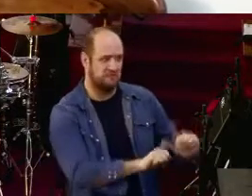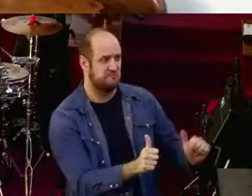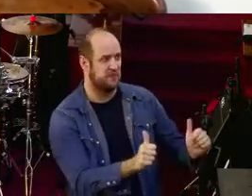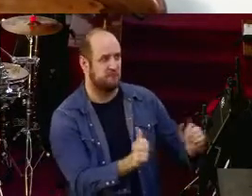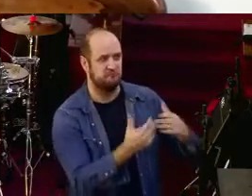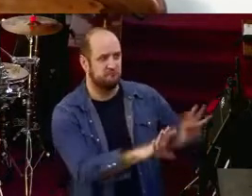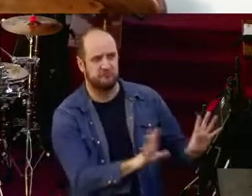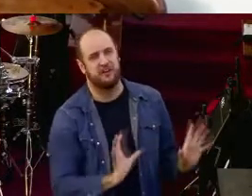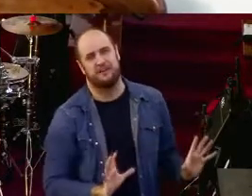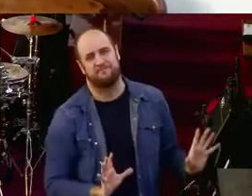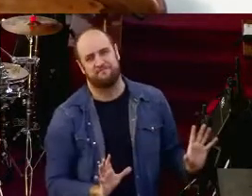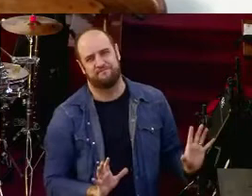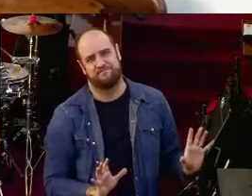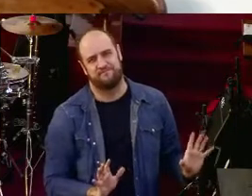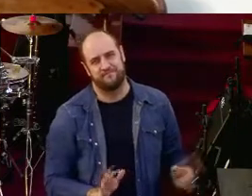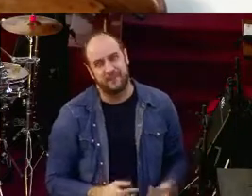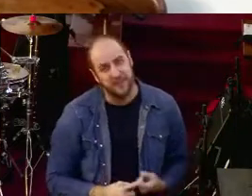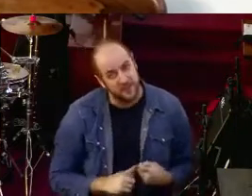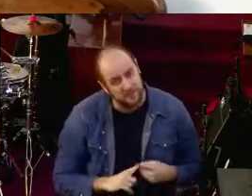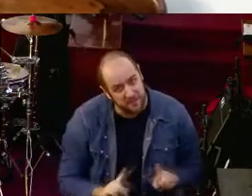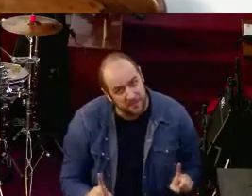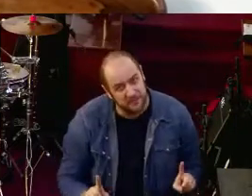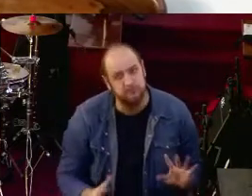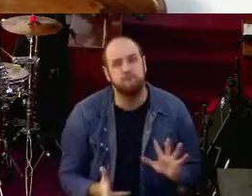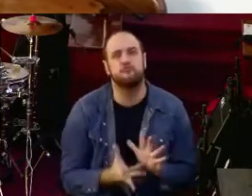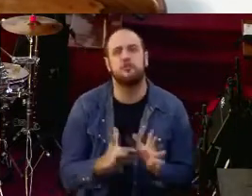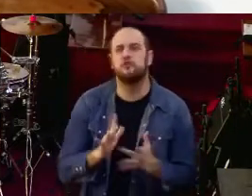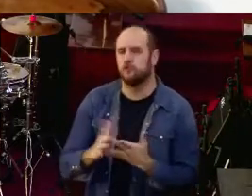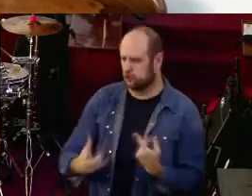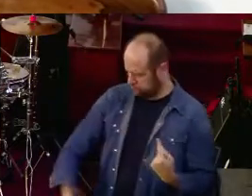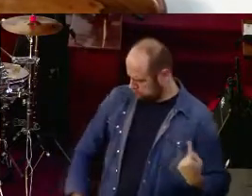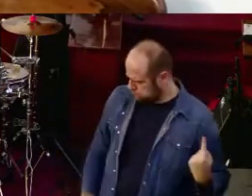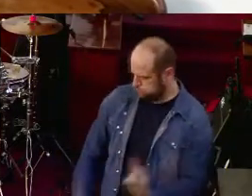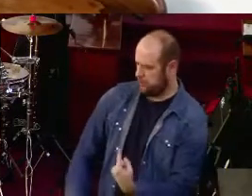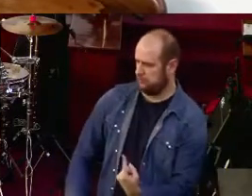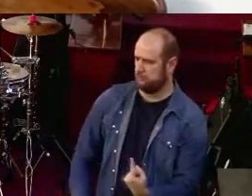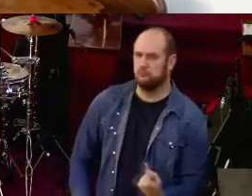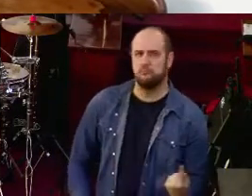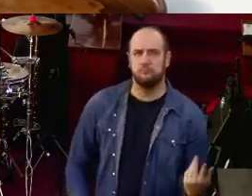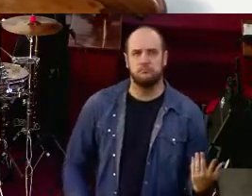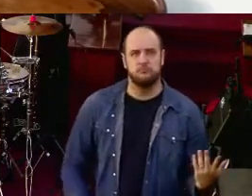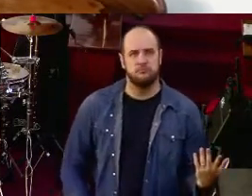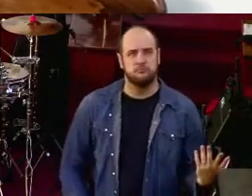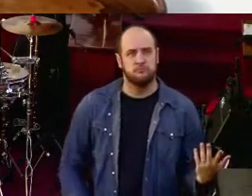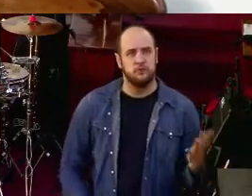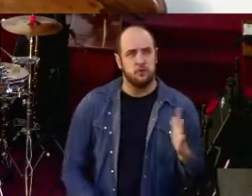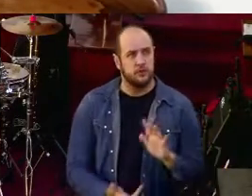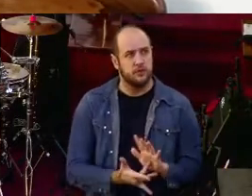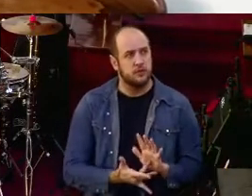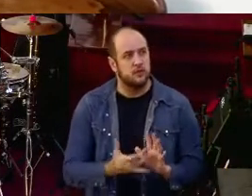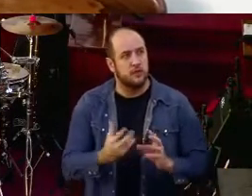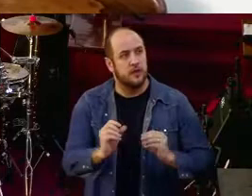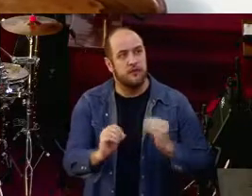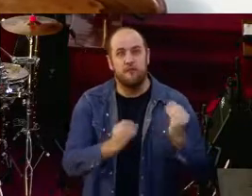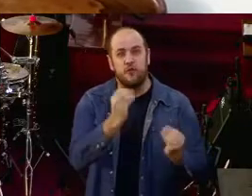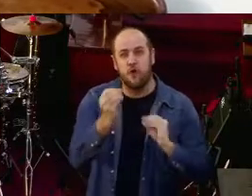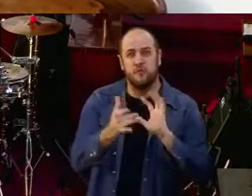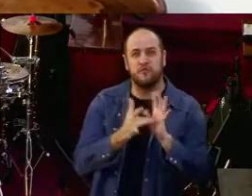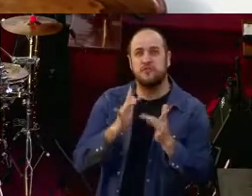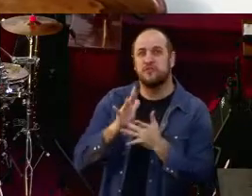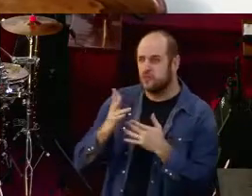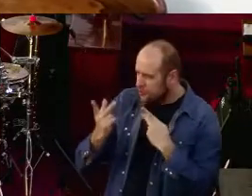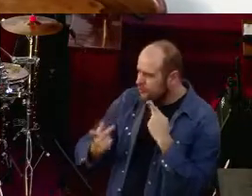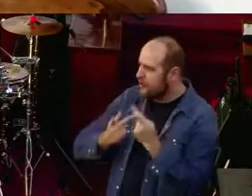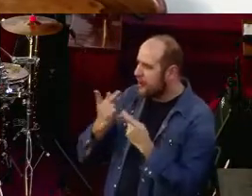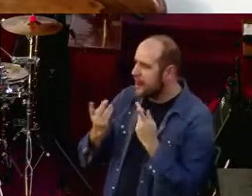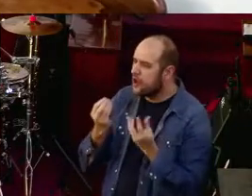Mas você que sabe que João não convenceu Jesus. Como é que Jesus convenceu João?